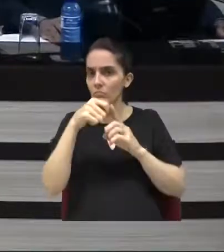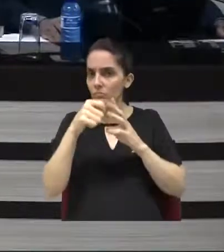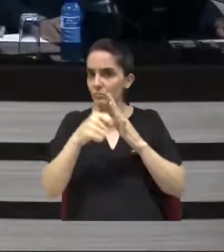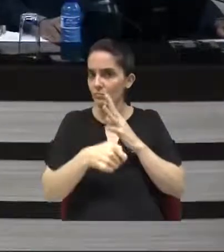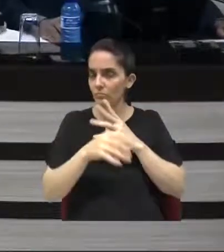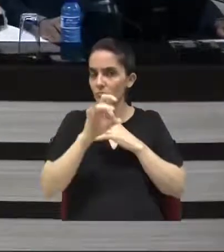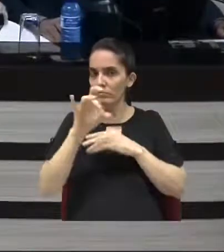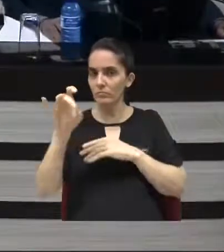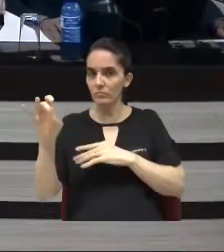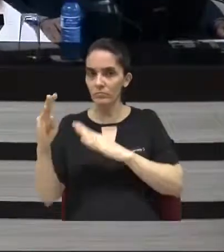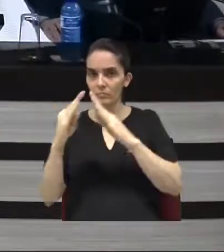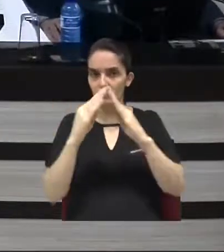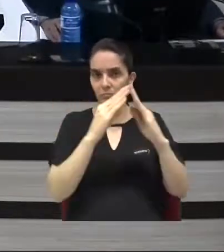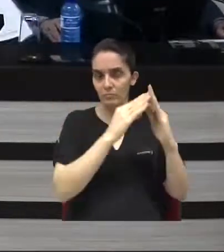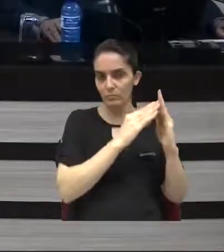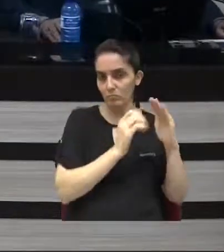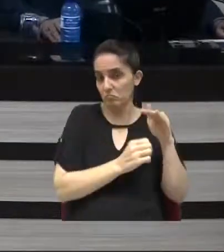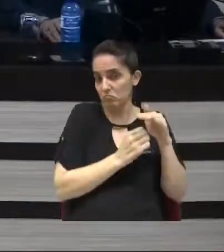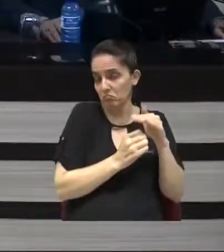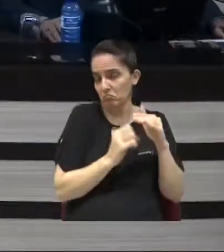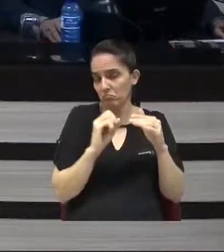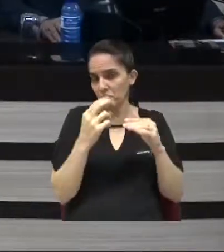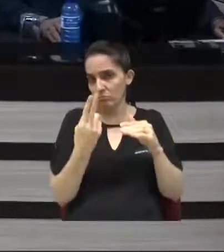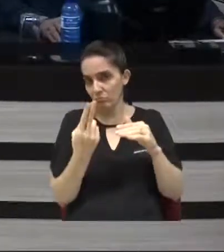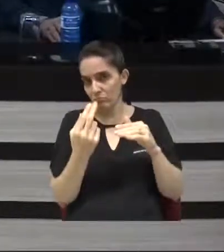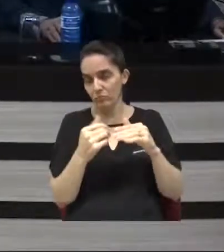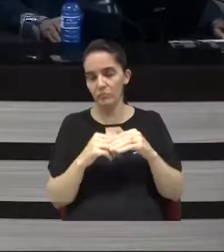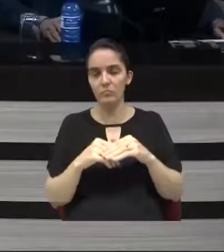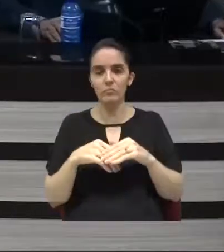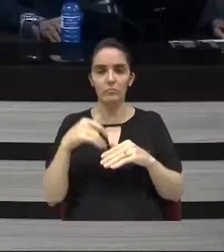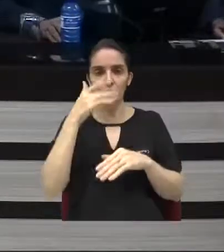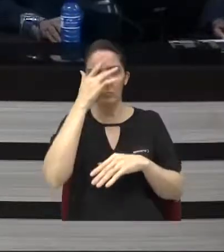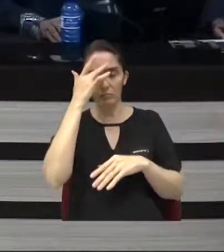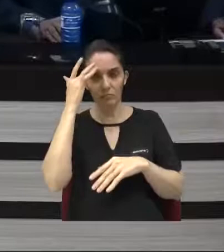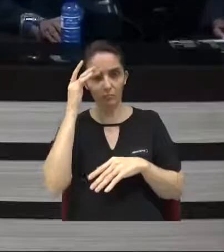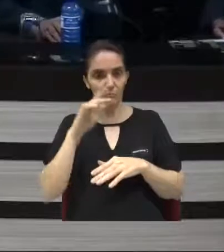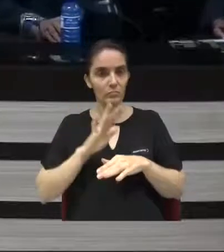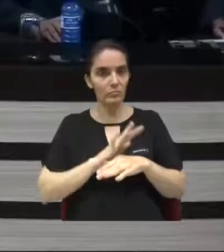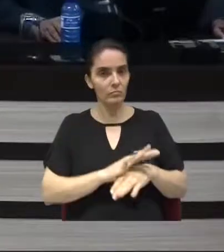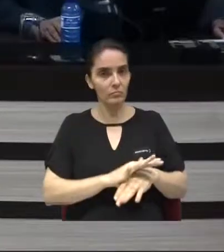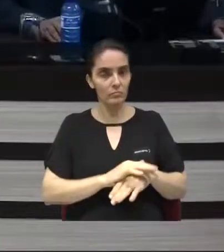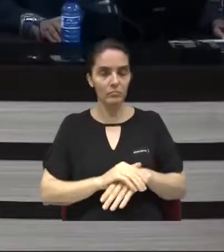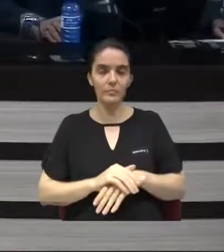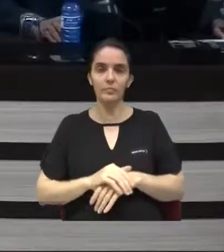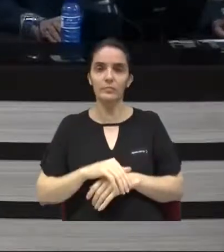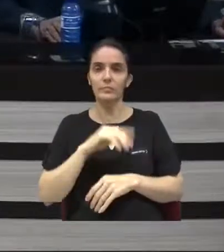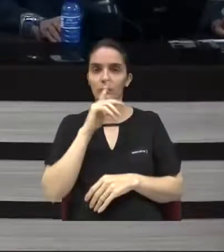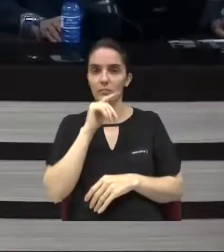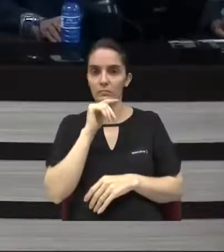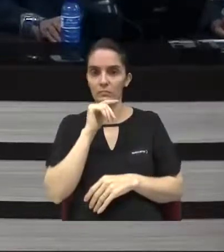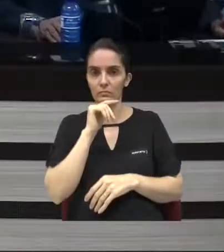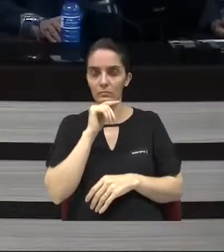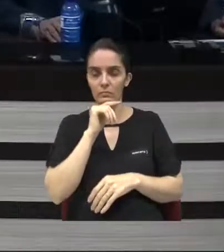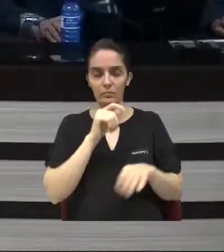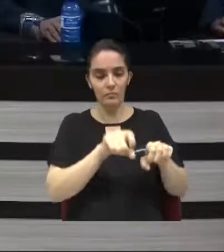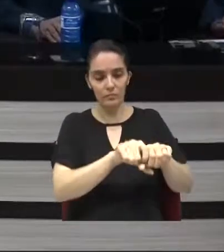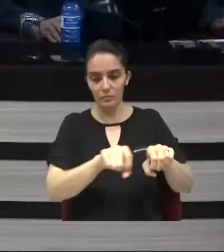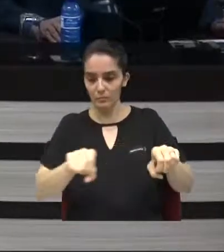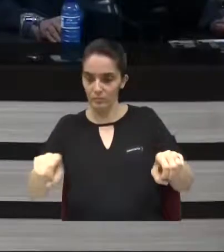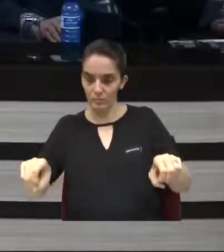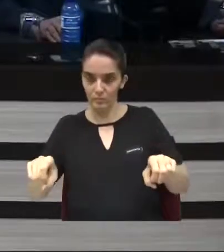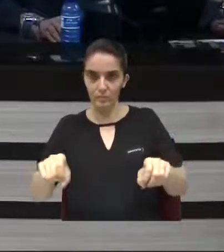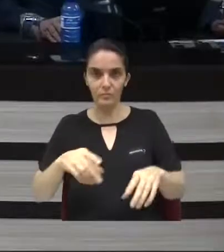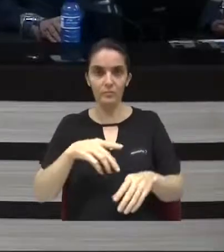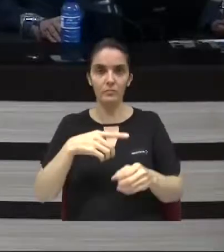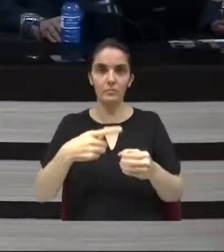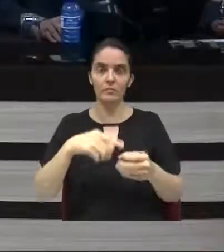imóvel atendido pela empresa ou autarquia de abastecimento de água e saneamento no município de Limeira. Autoria